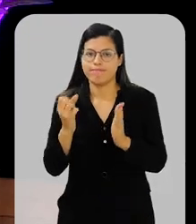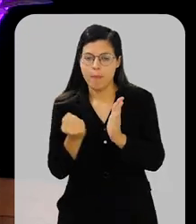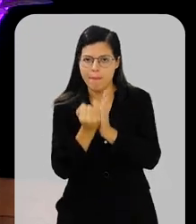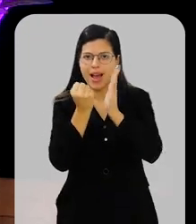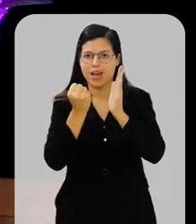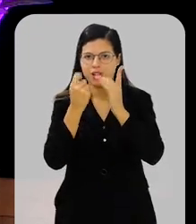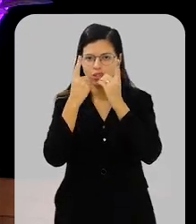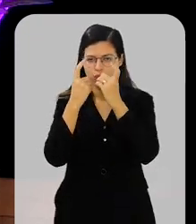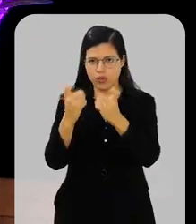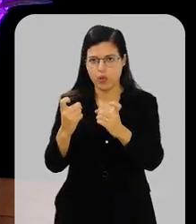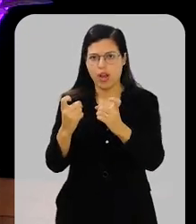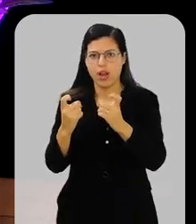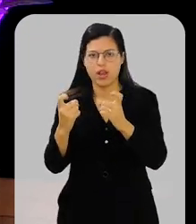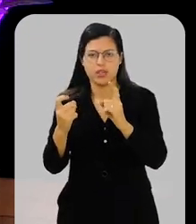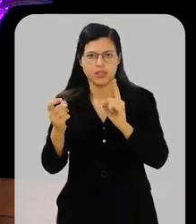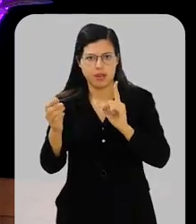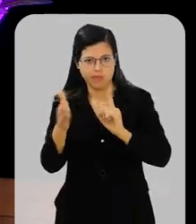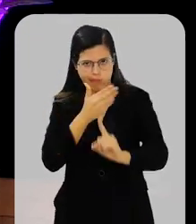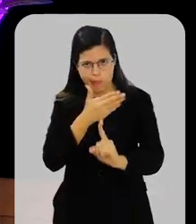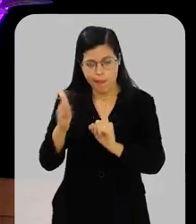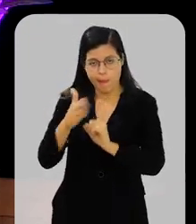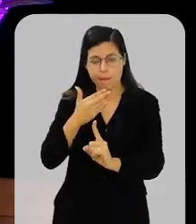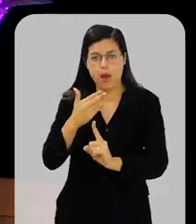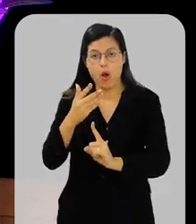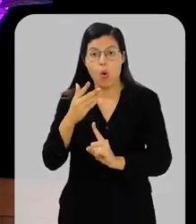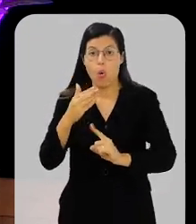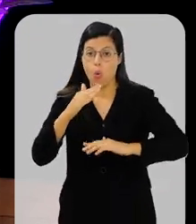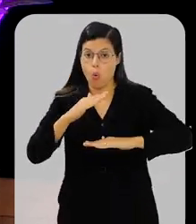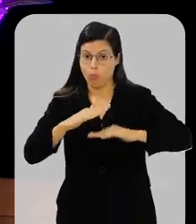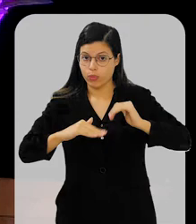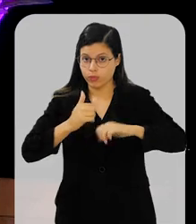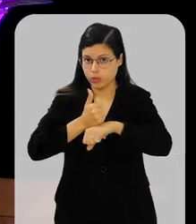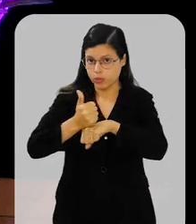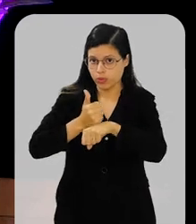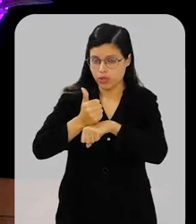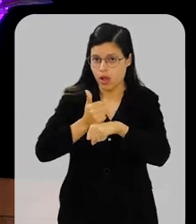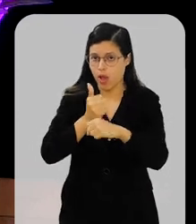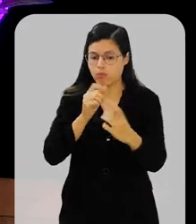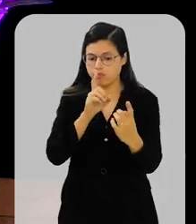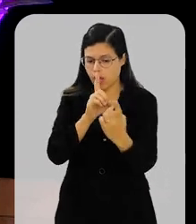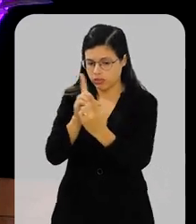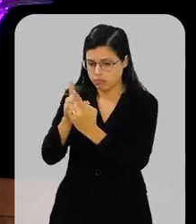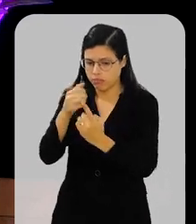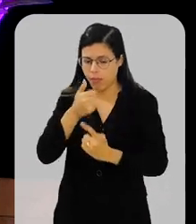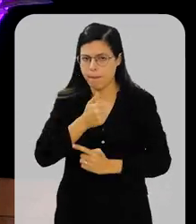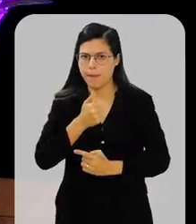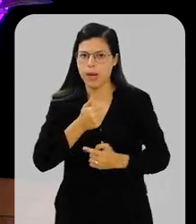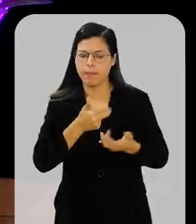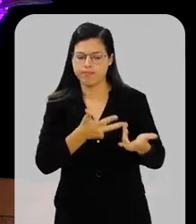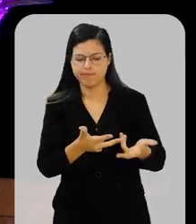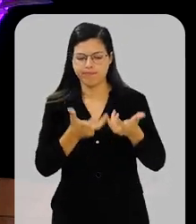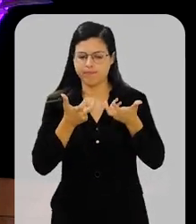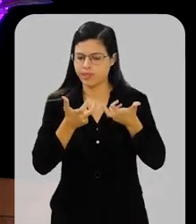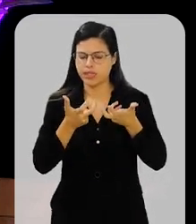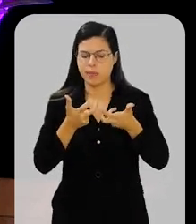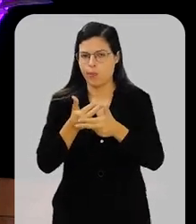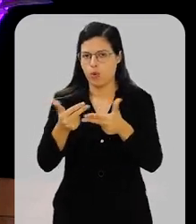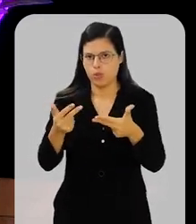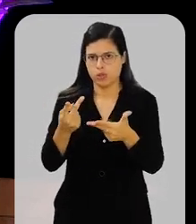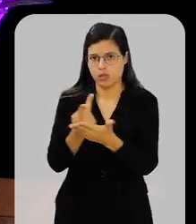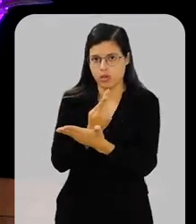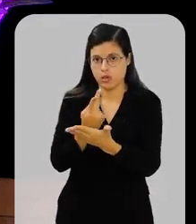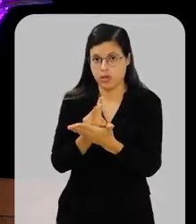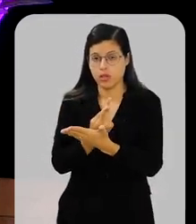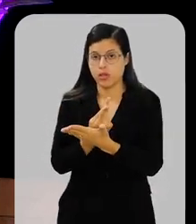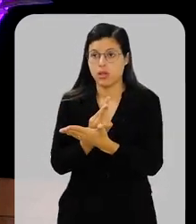ou psicológica, o profissional de saúde que faz o primeiro atendimento, ele já identifica que existe algo